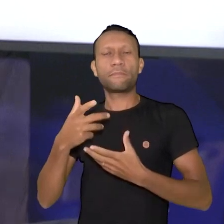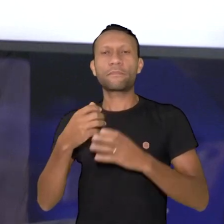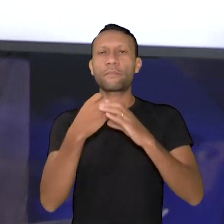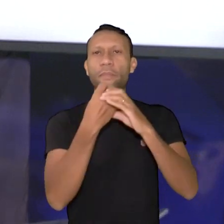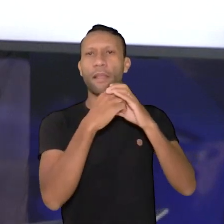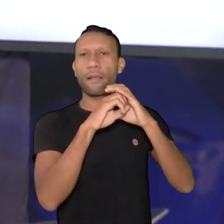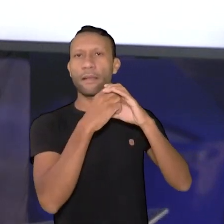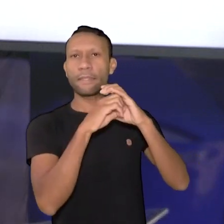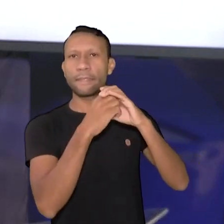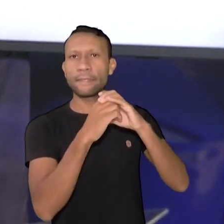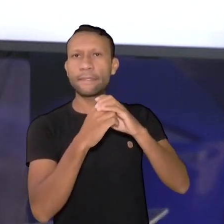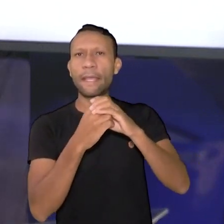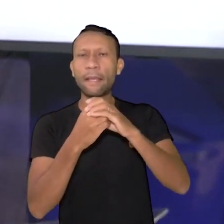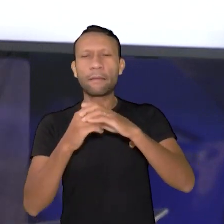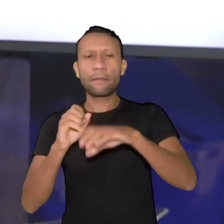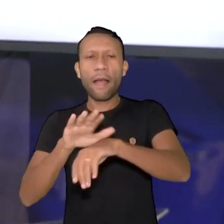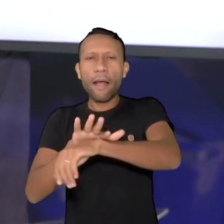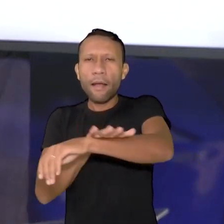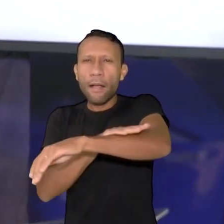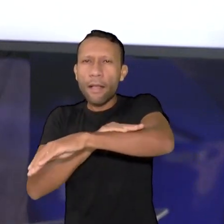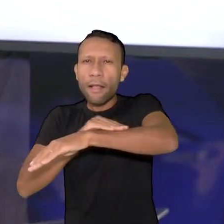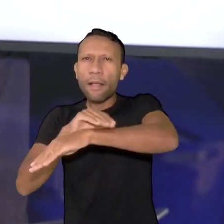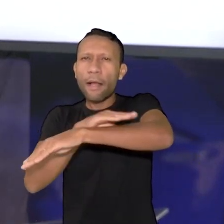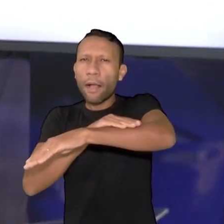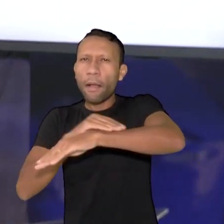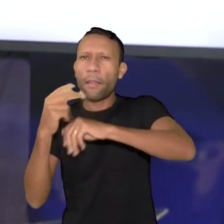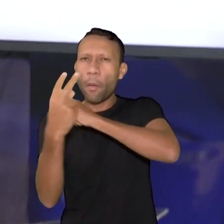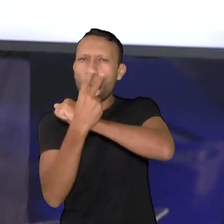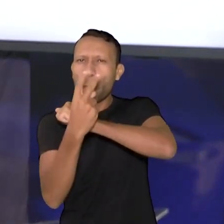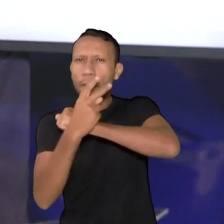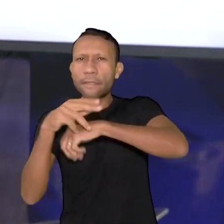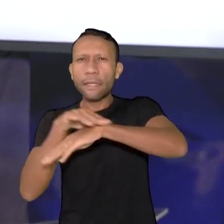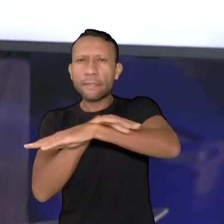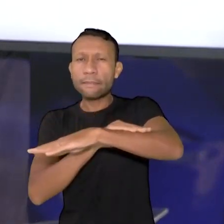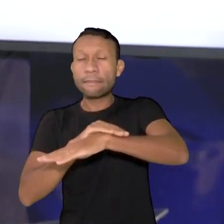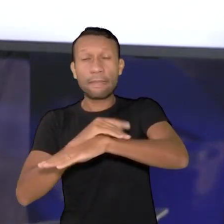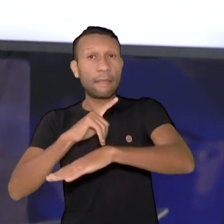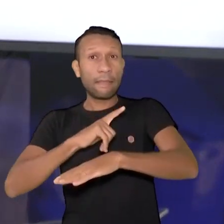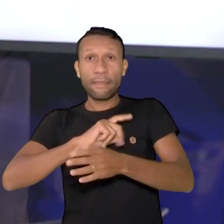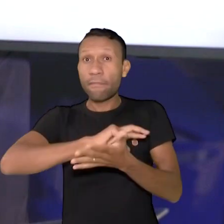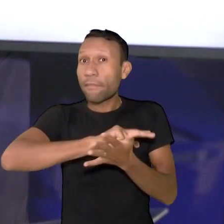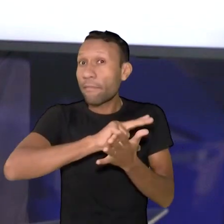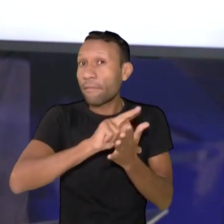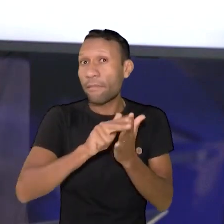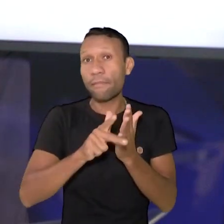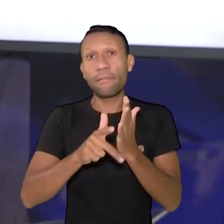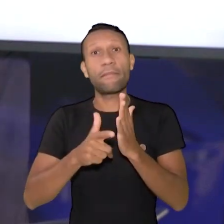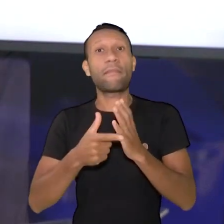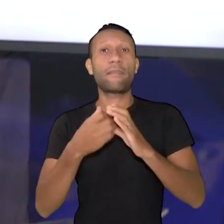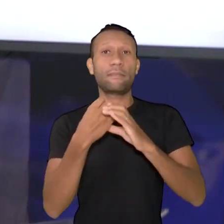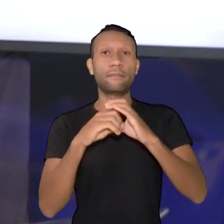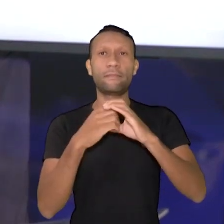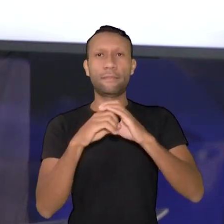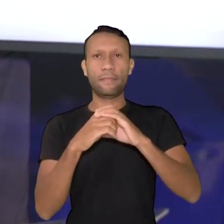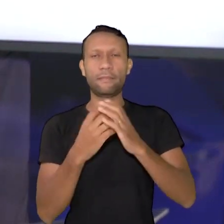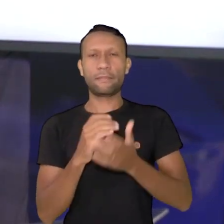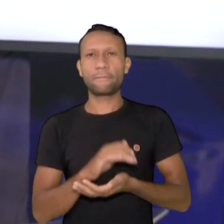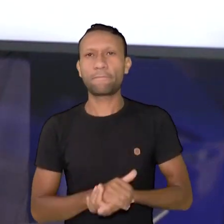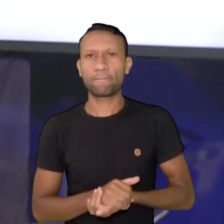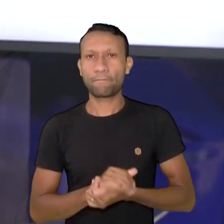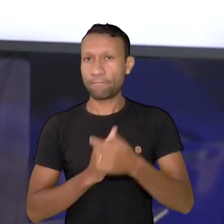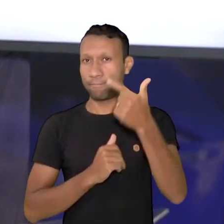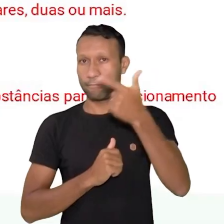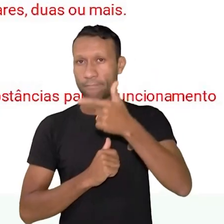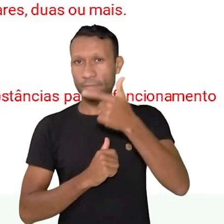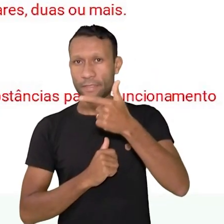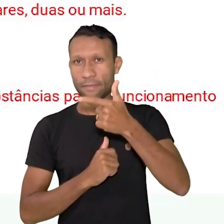epitelial, aquela da pele, ajuda a gente na proteção. Então, eu tenho vários tipos de células que podem aparecer, tá bom? No